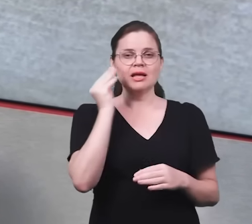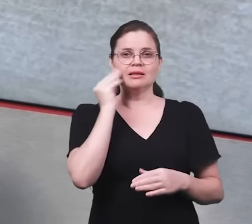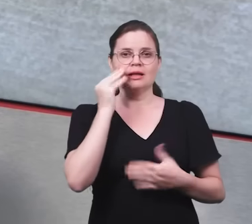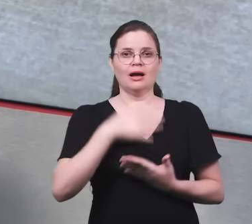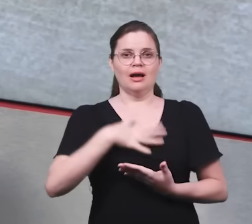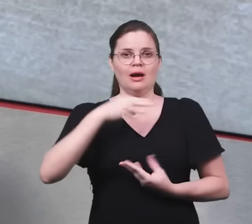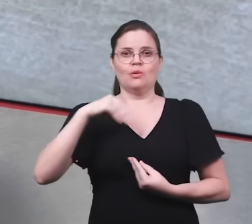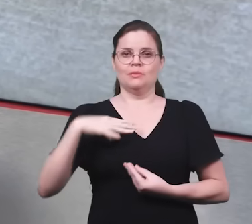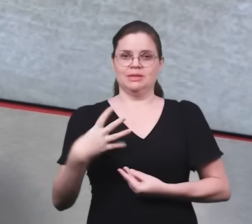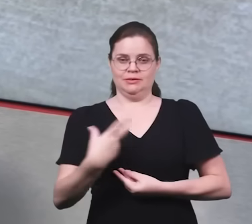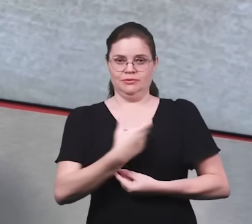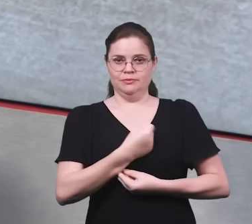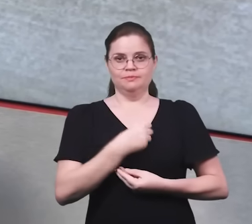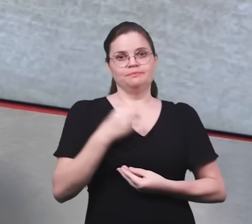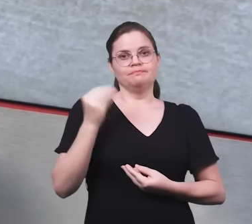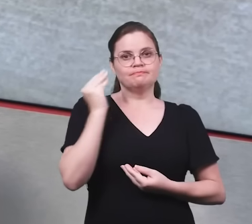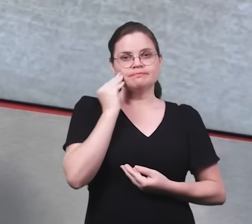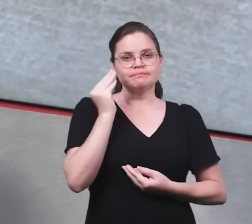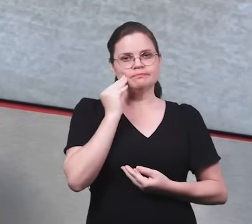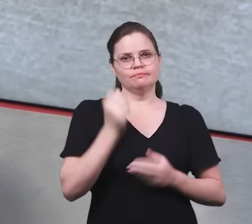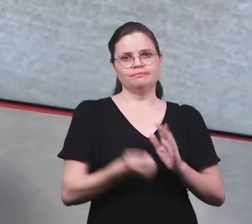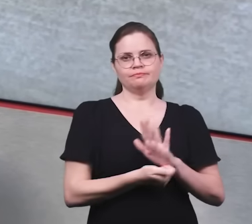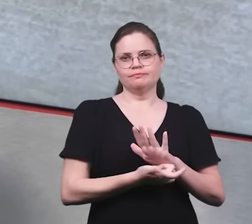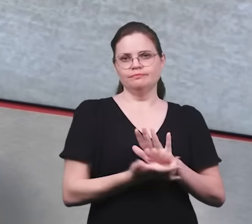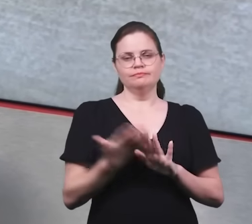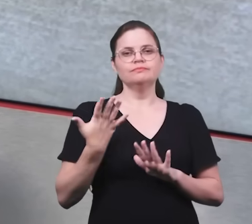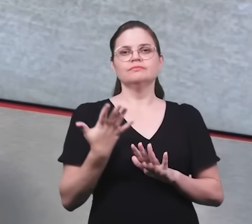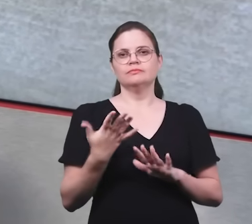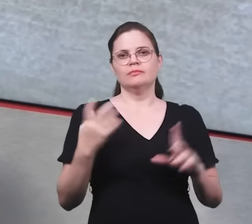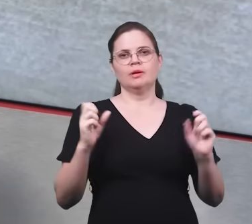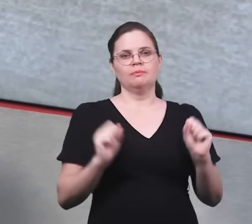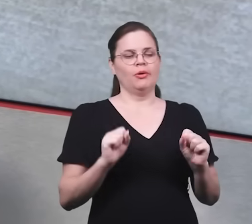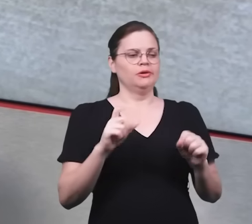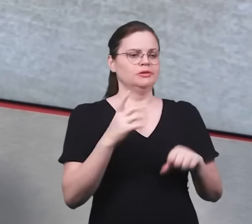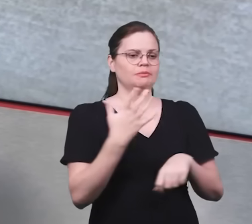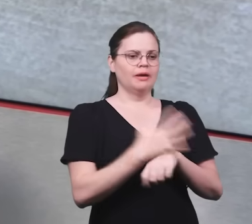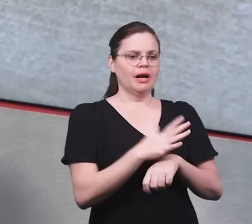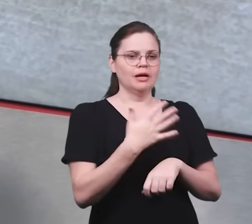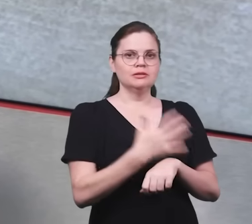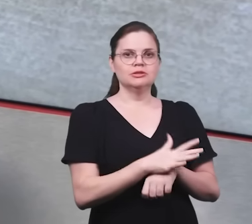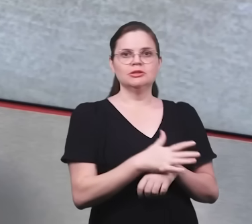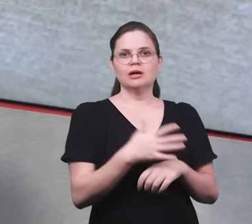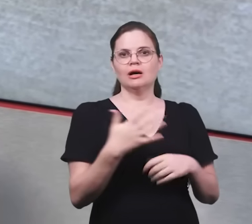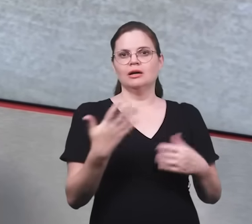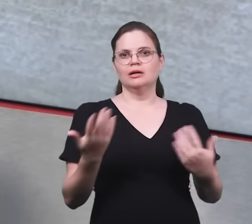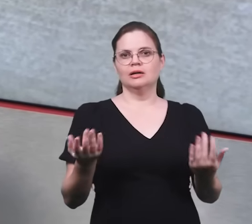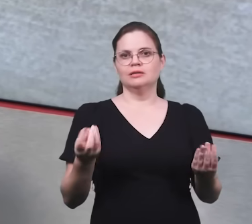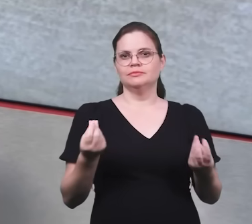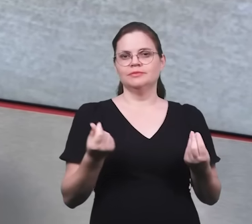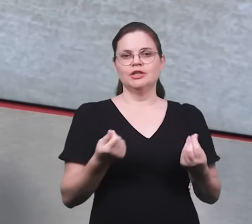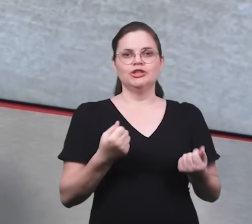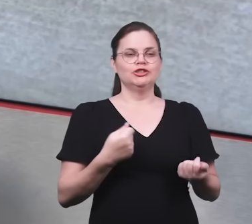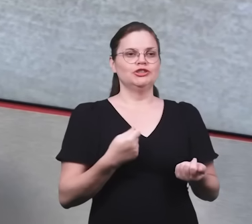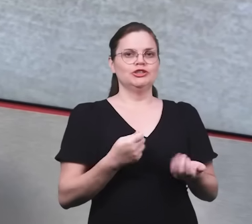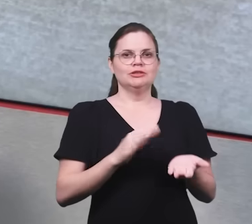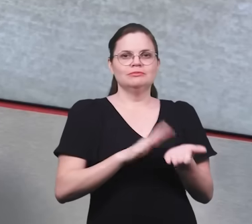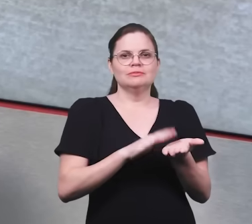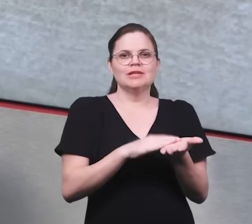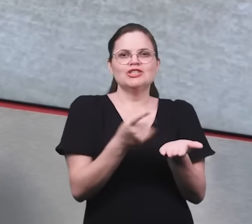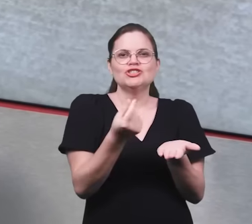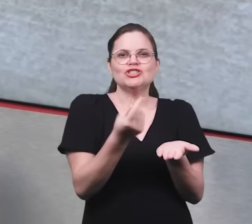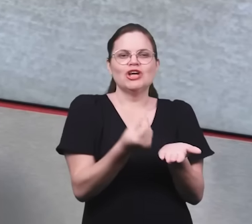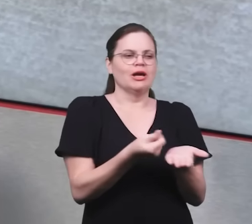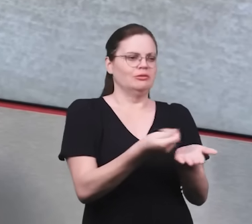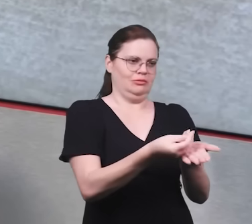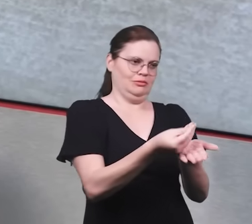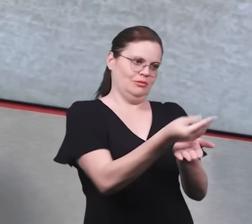Então, buscam esses recursos de várias formas, através de práticas de dar esmolas, práticas